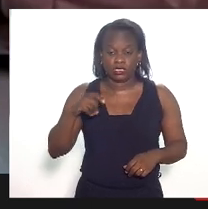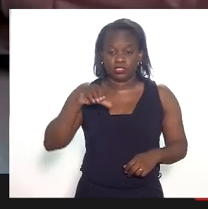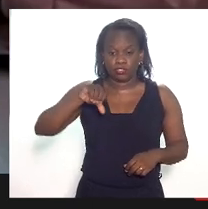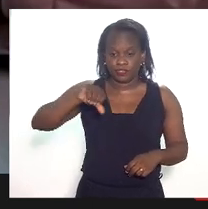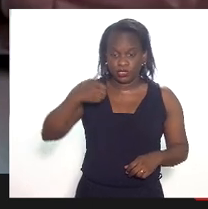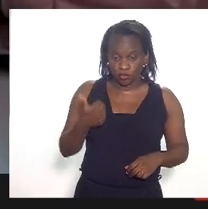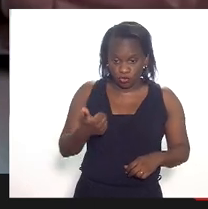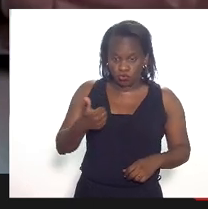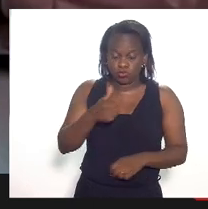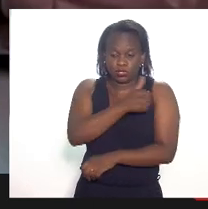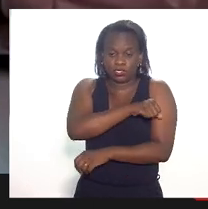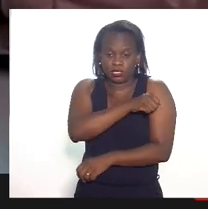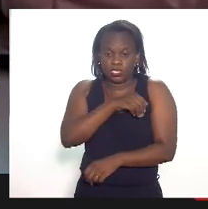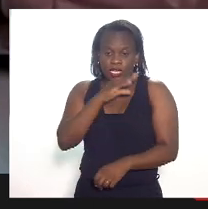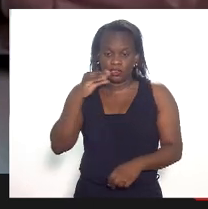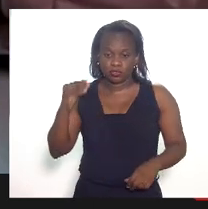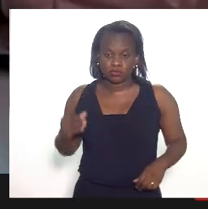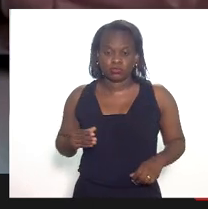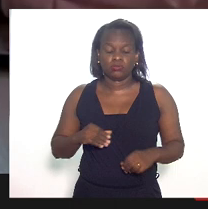91 enfermaria adulto,